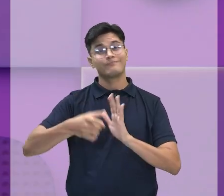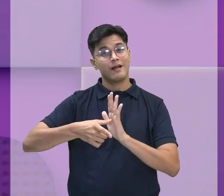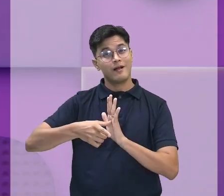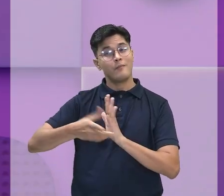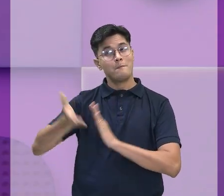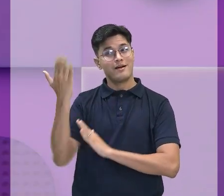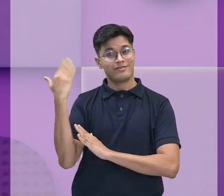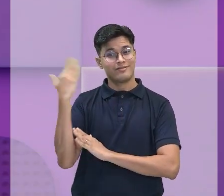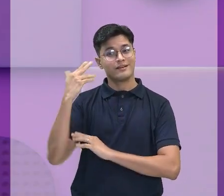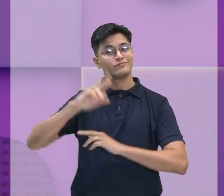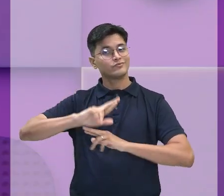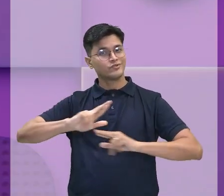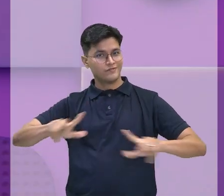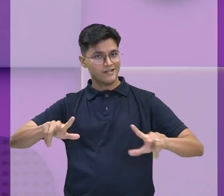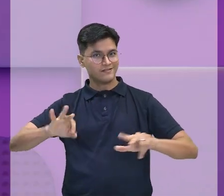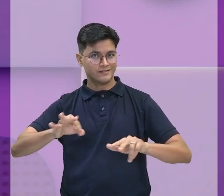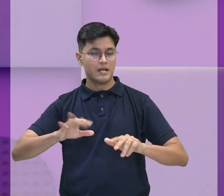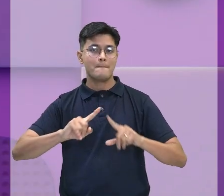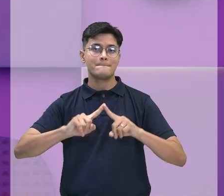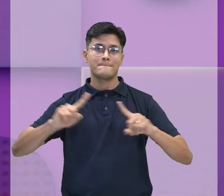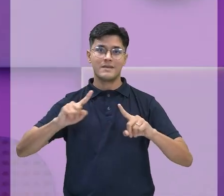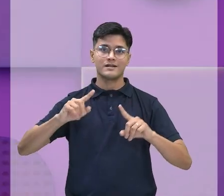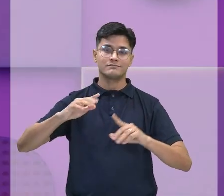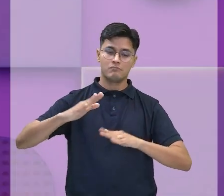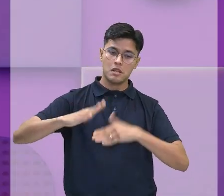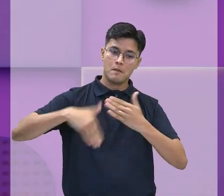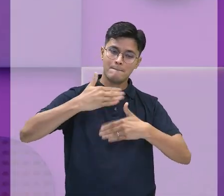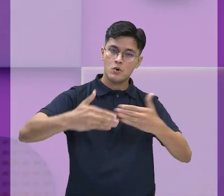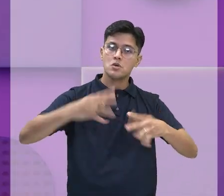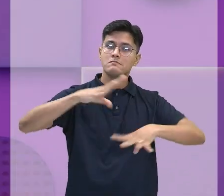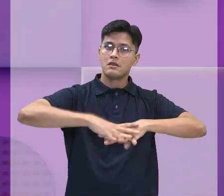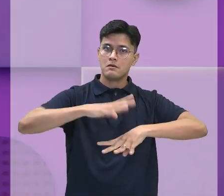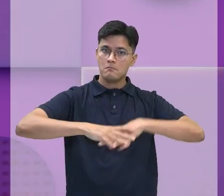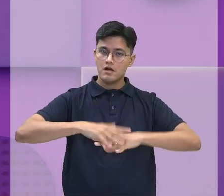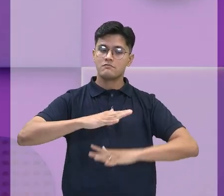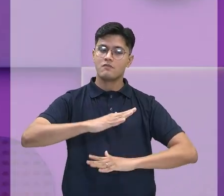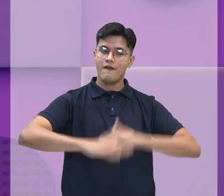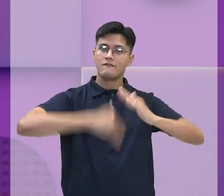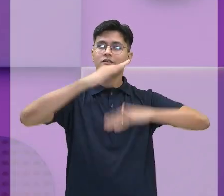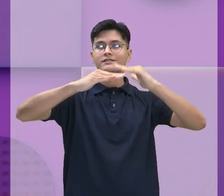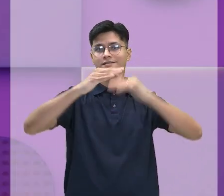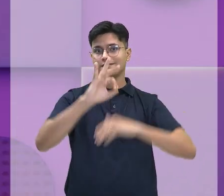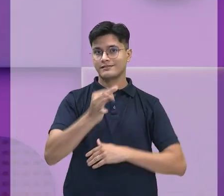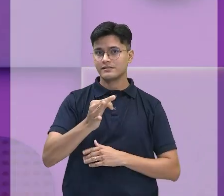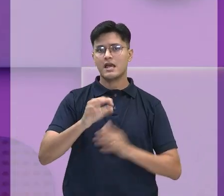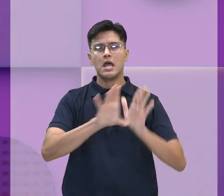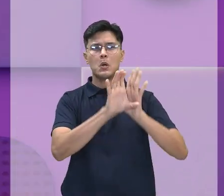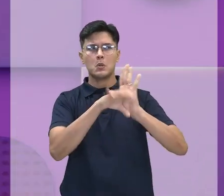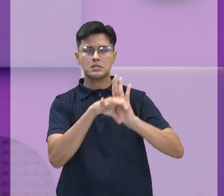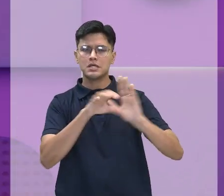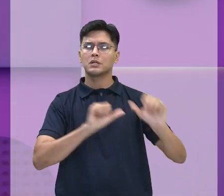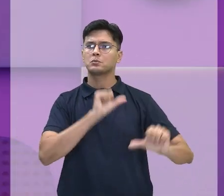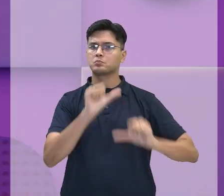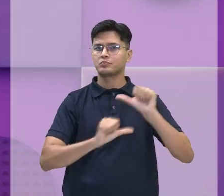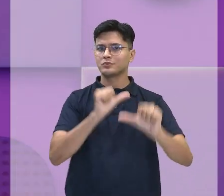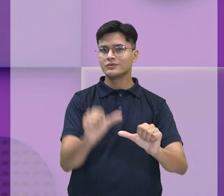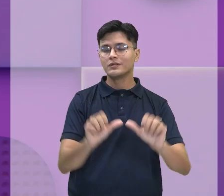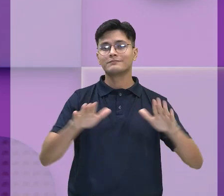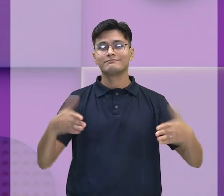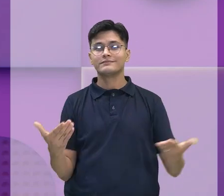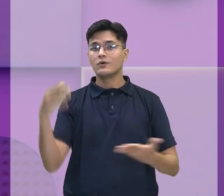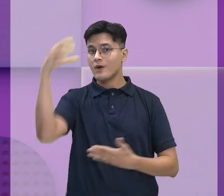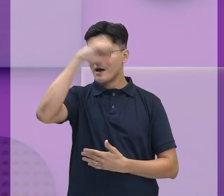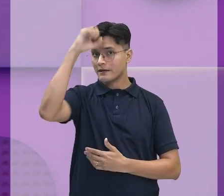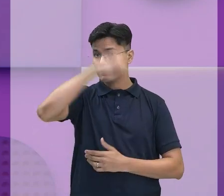aqui, gente, depois a matemática foi evoluindo e foi crescendo, foram revendo os conceitos. A gente aprendeu